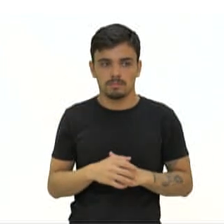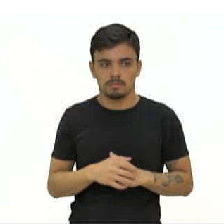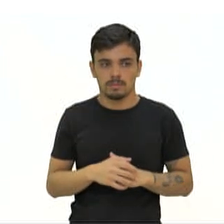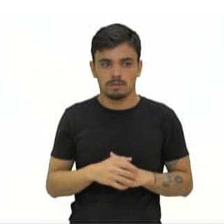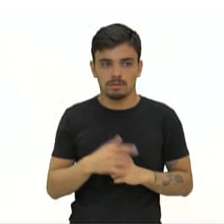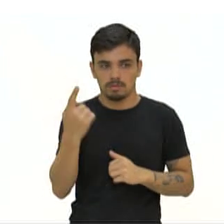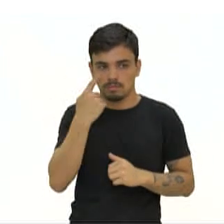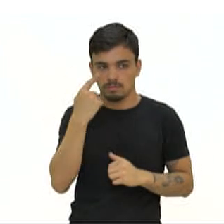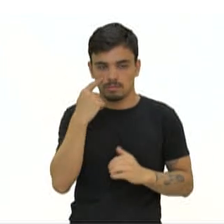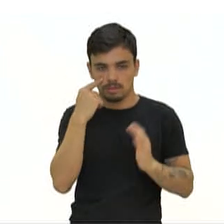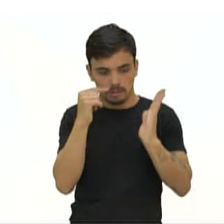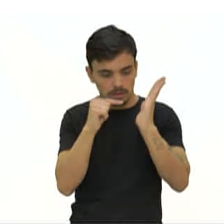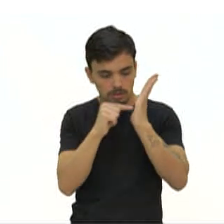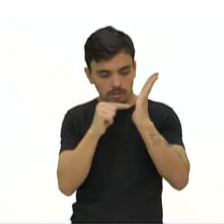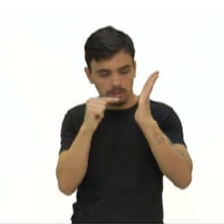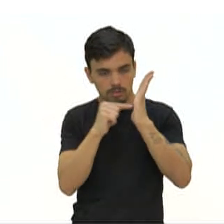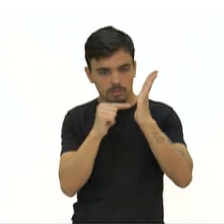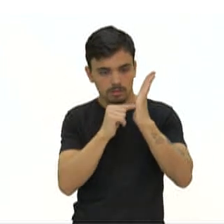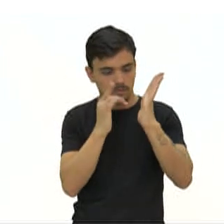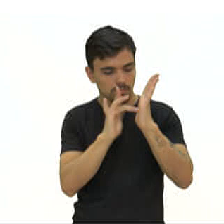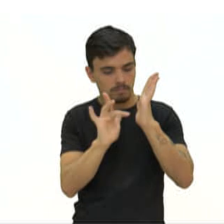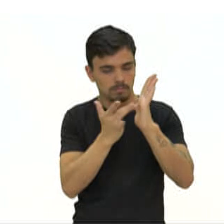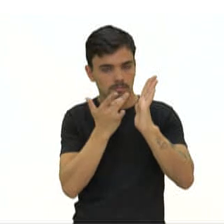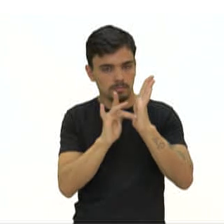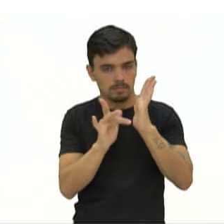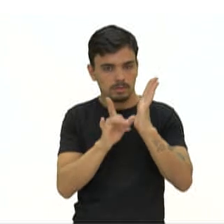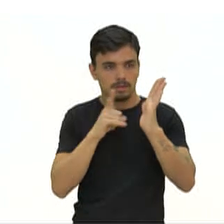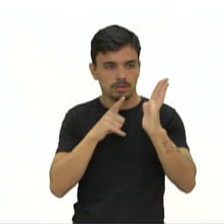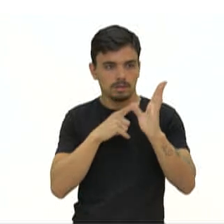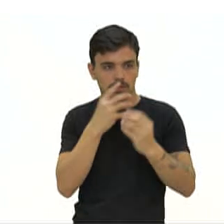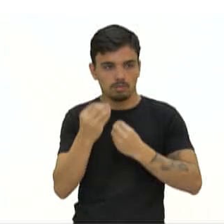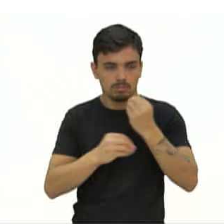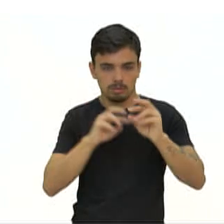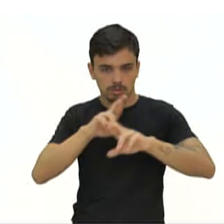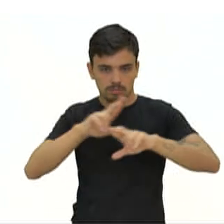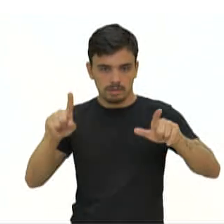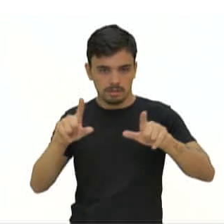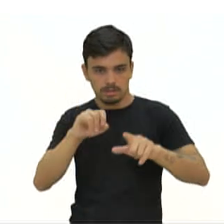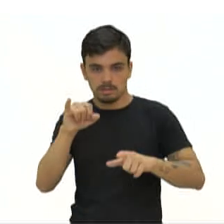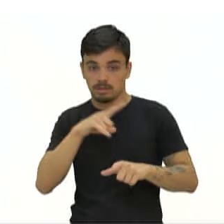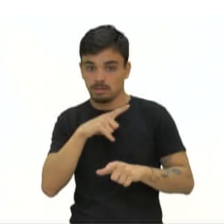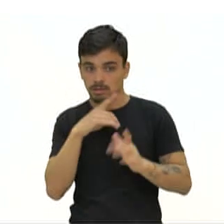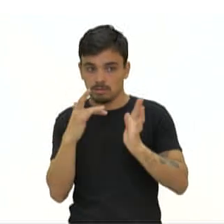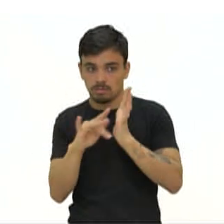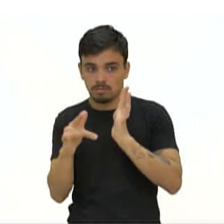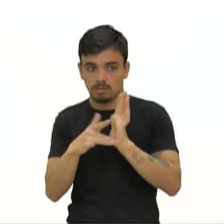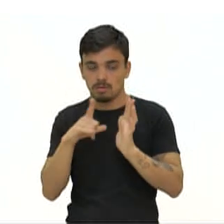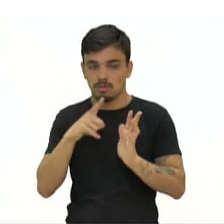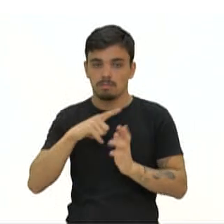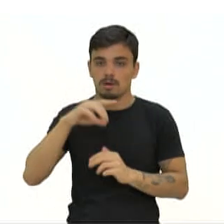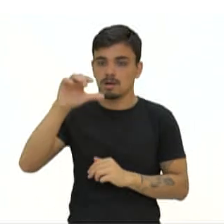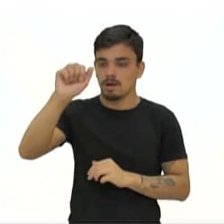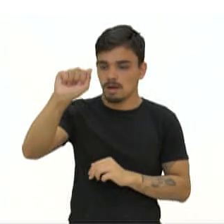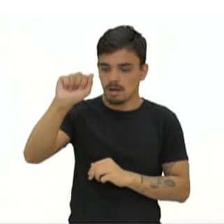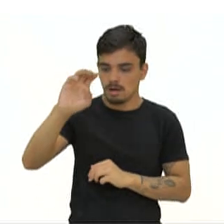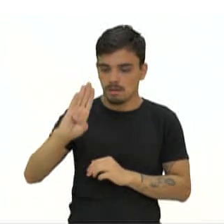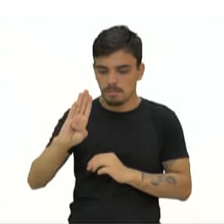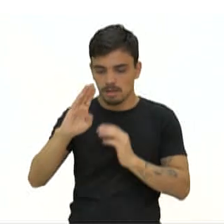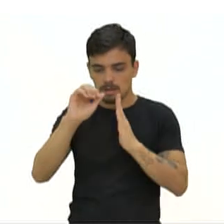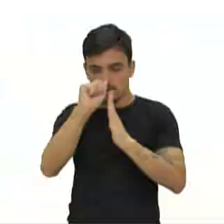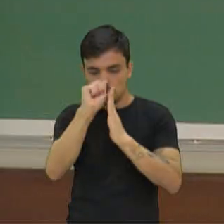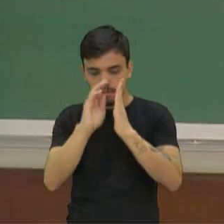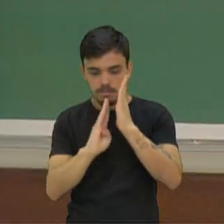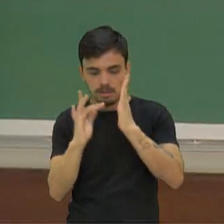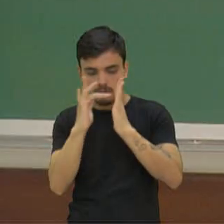aqui e vai ter uma resistência equivalente diferenciada conforme o toque da pessoa. Aqui ela pode tocar no ponto A ou pode tocar no ponto